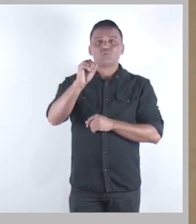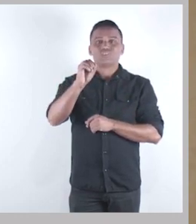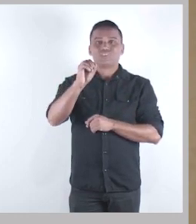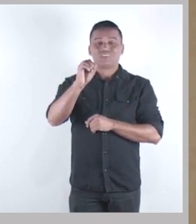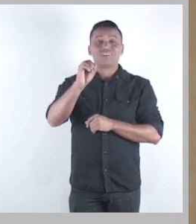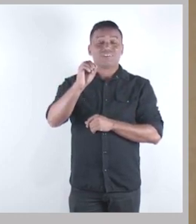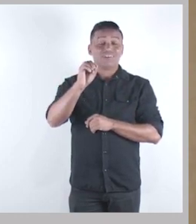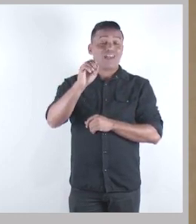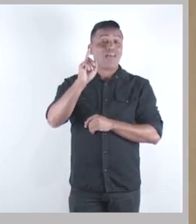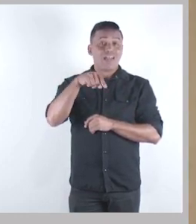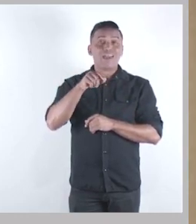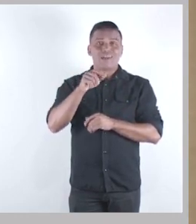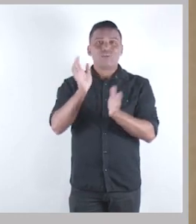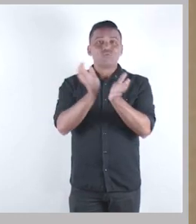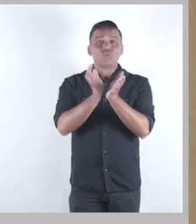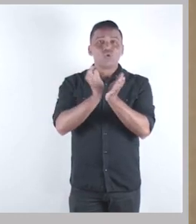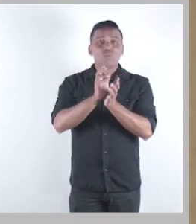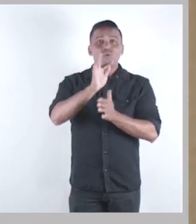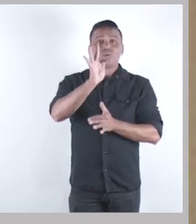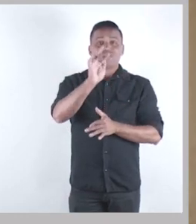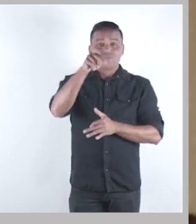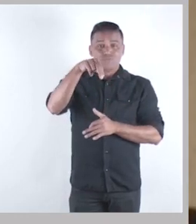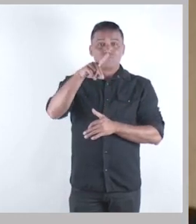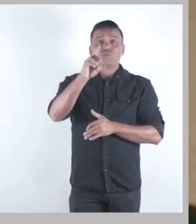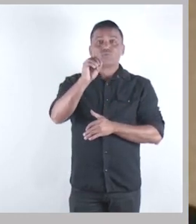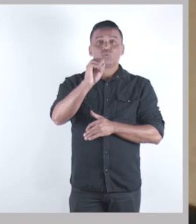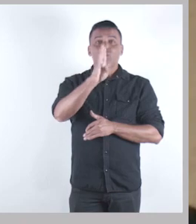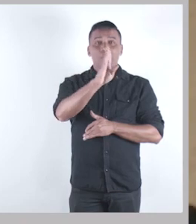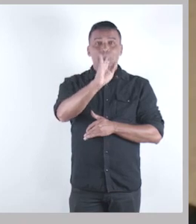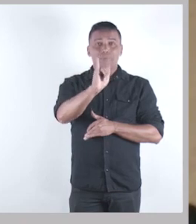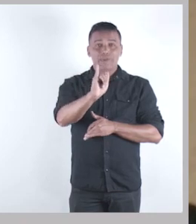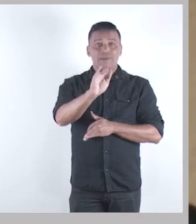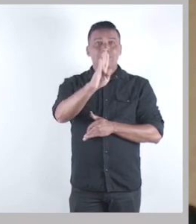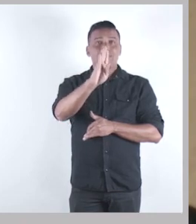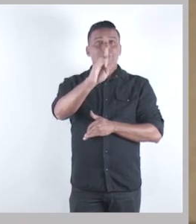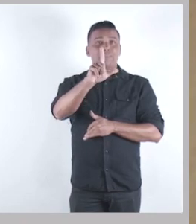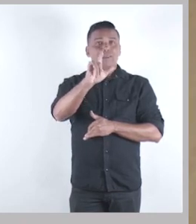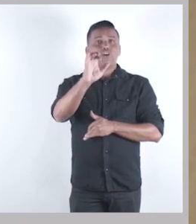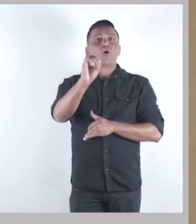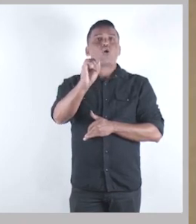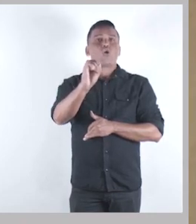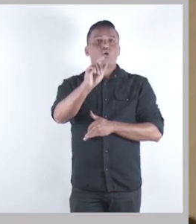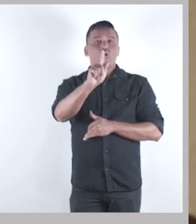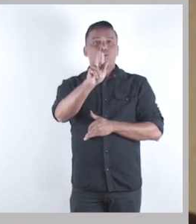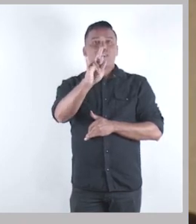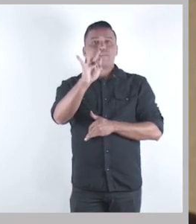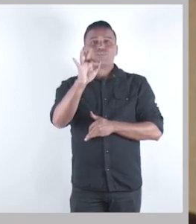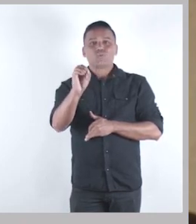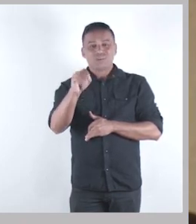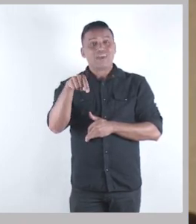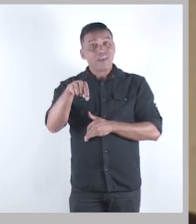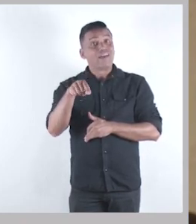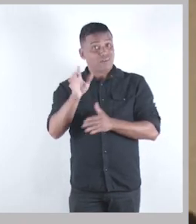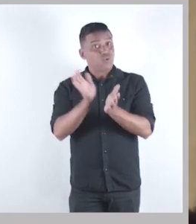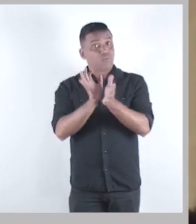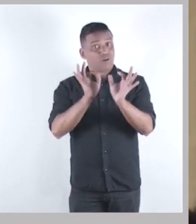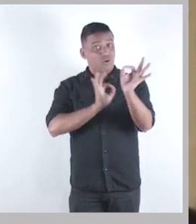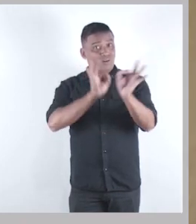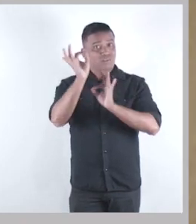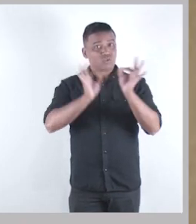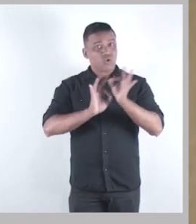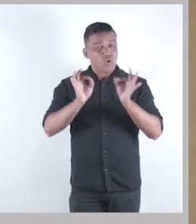Fundo Bibliográfico, desde a primeira biblioteca, que foi tomada como como é que se costuma